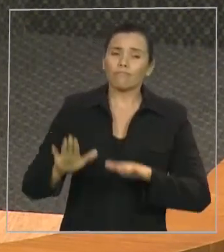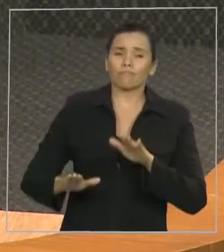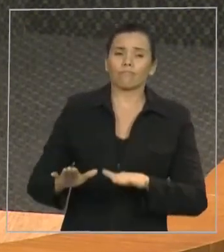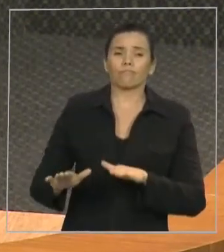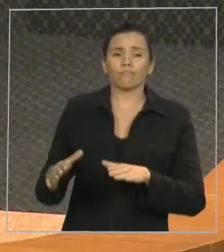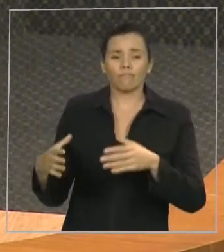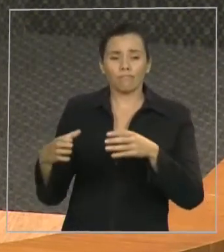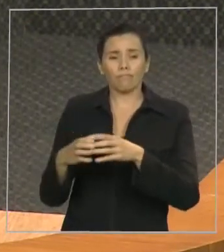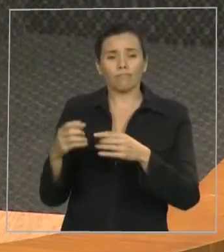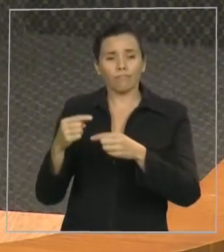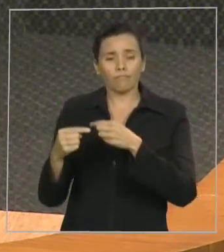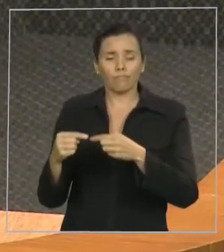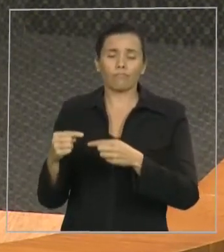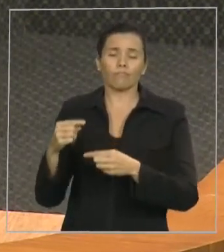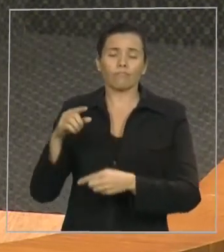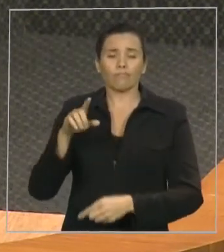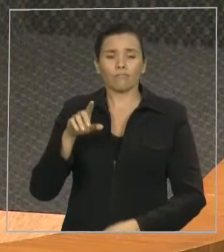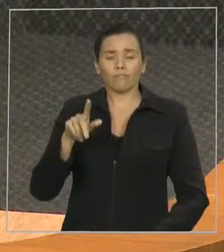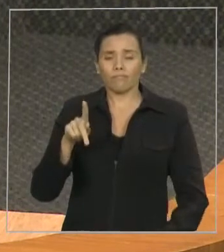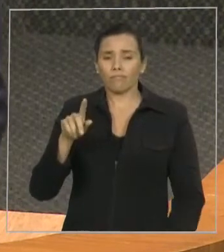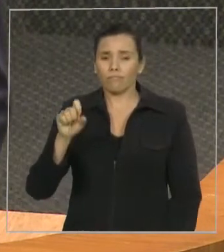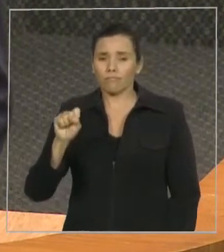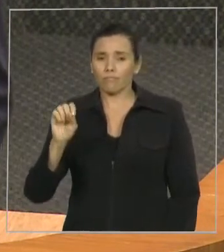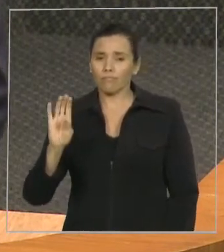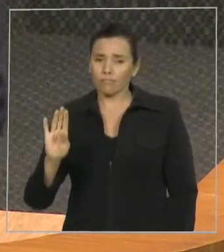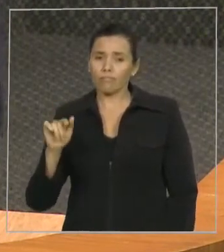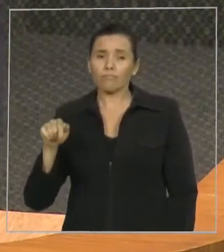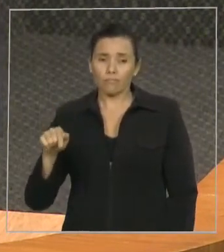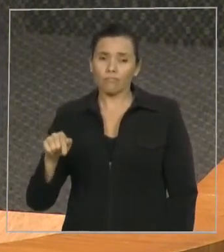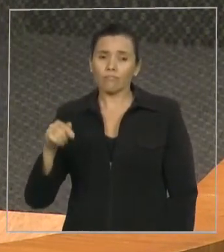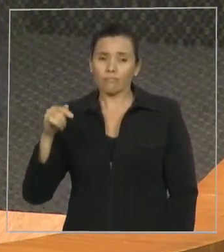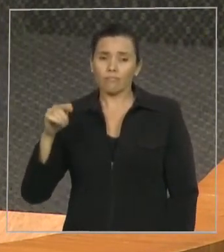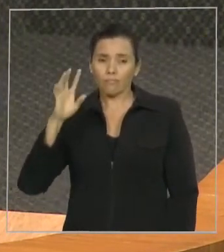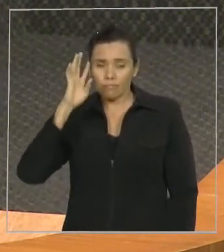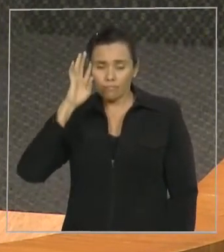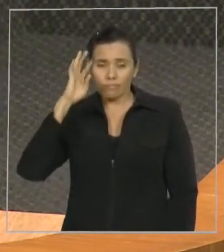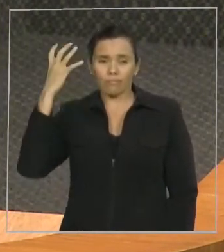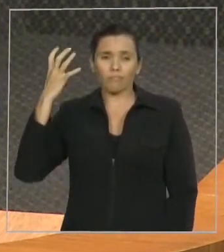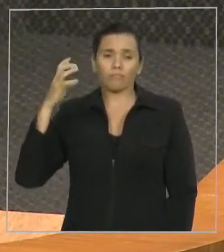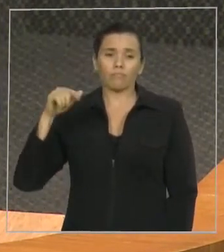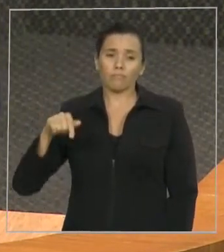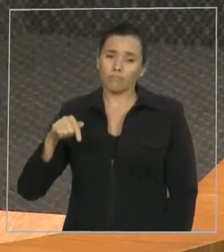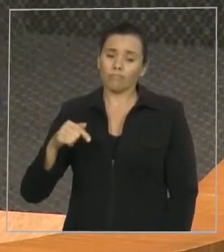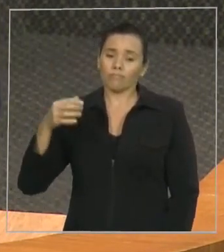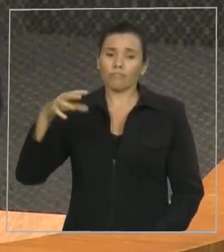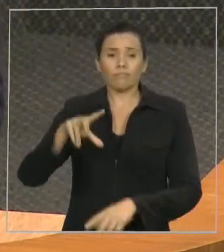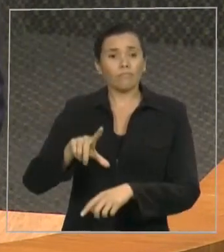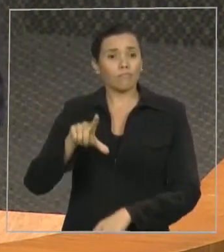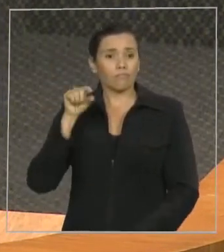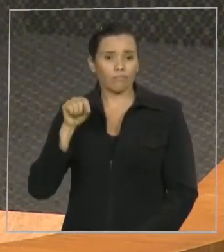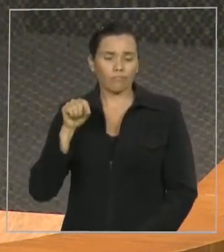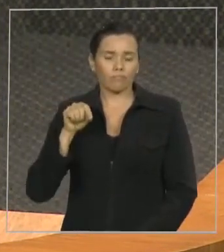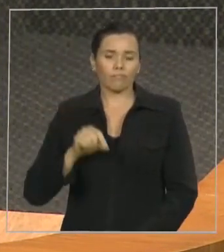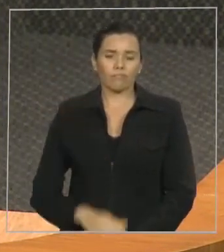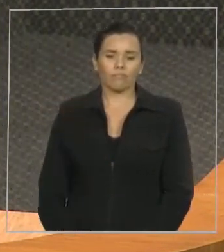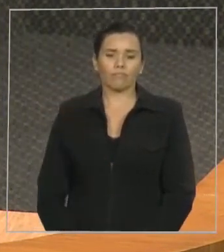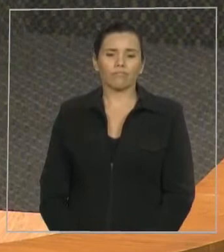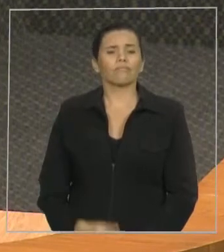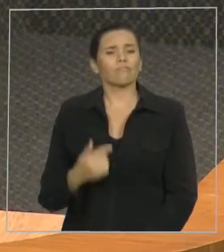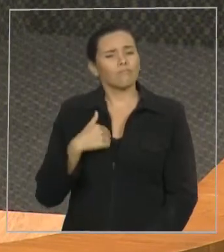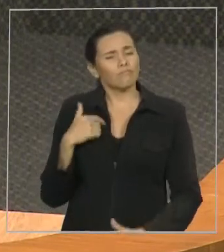que conduz. Portanto, nós vamos fazer a batalha eleitoral desse ano com a